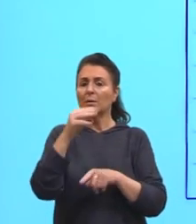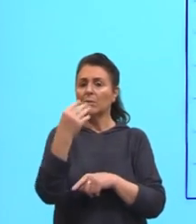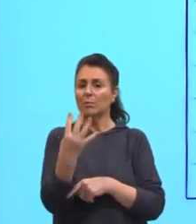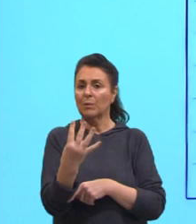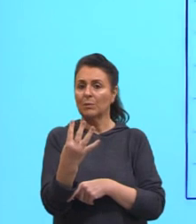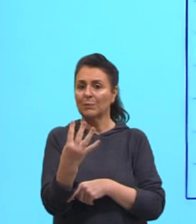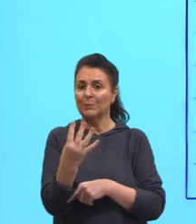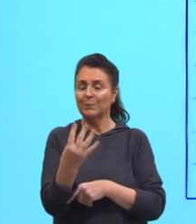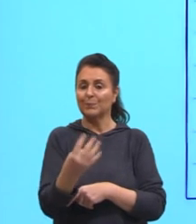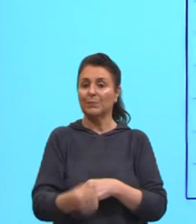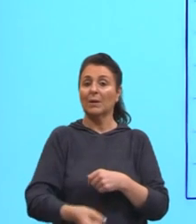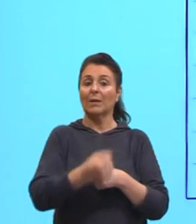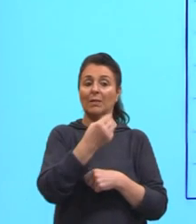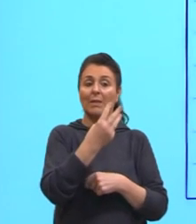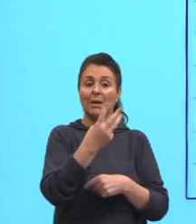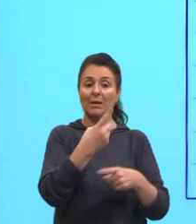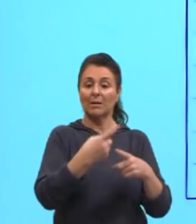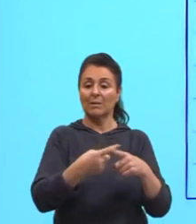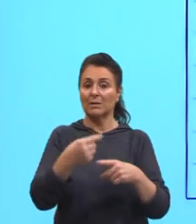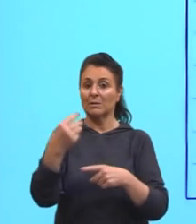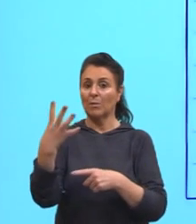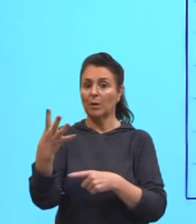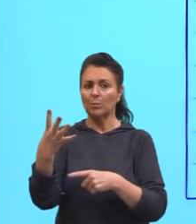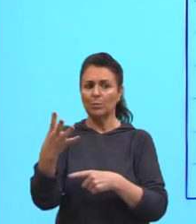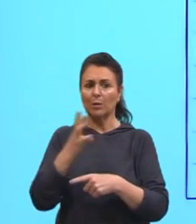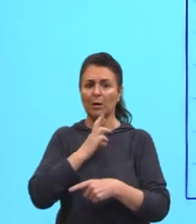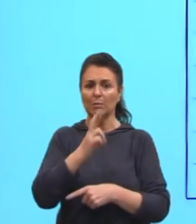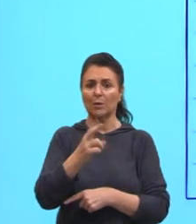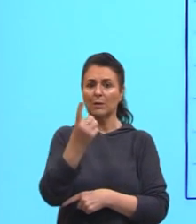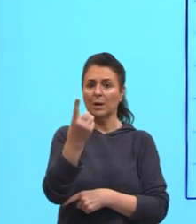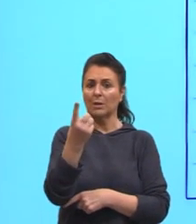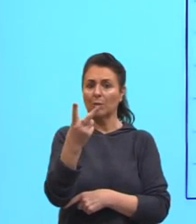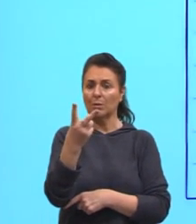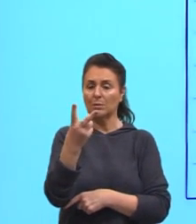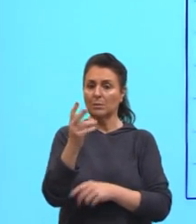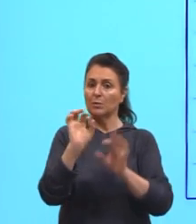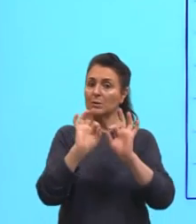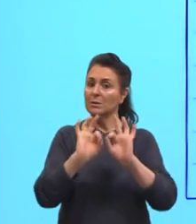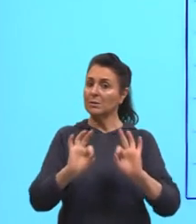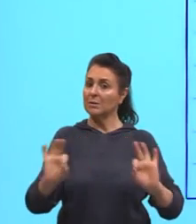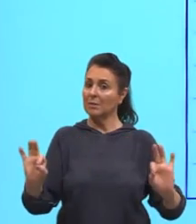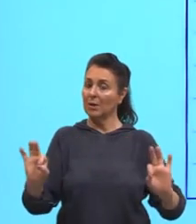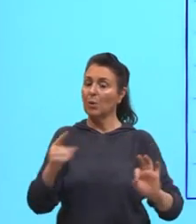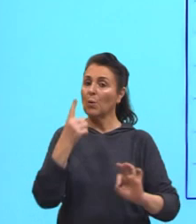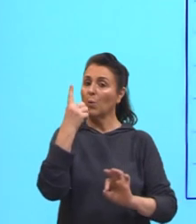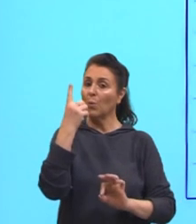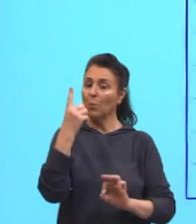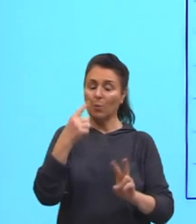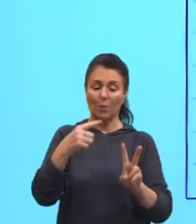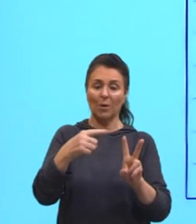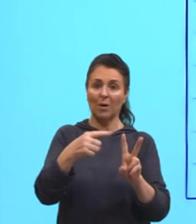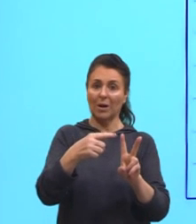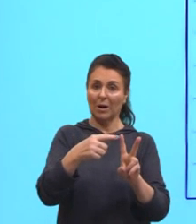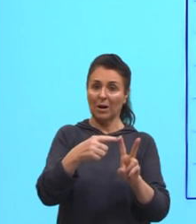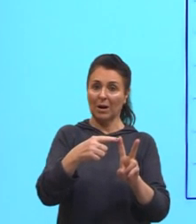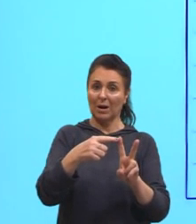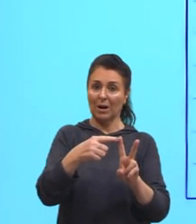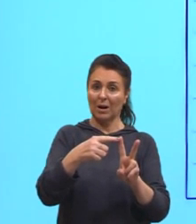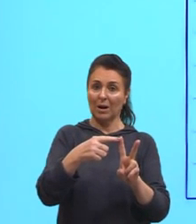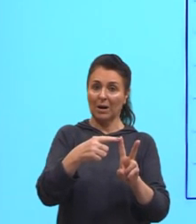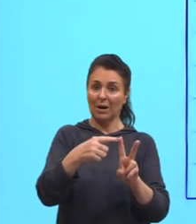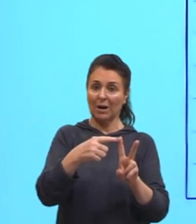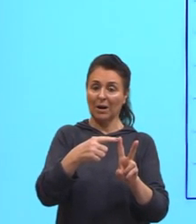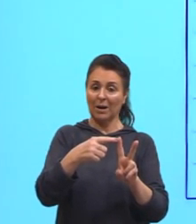multiplicando então três vezes quatro 12 pode ser simplificado então em uma um radical apenas